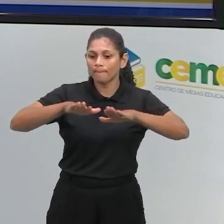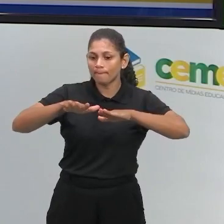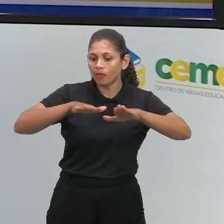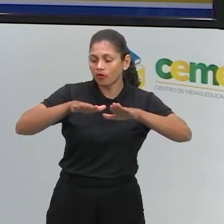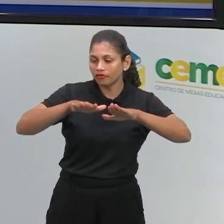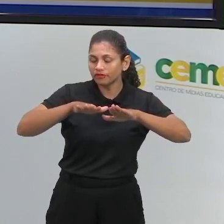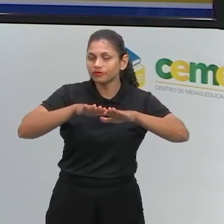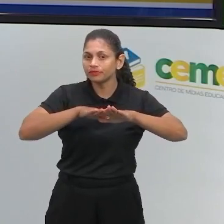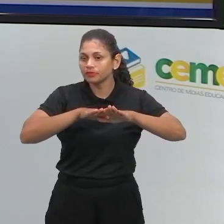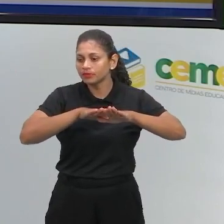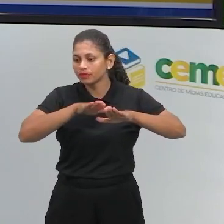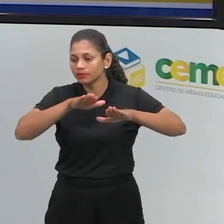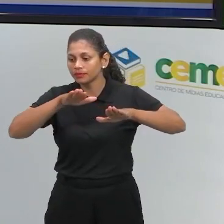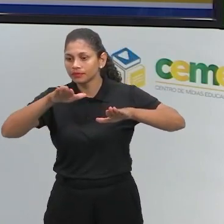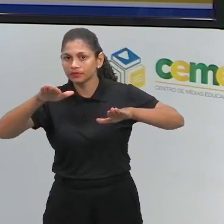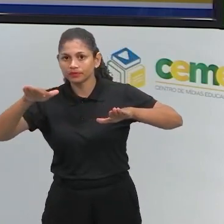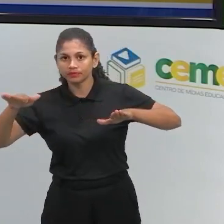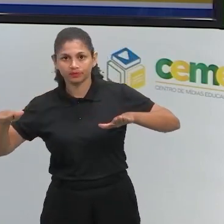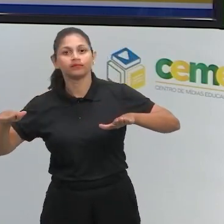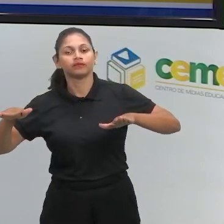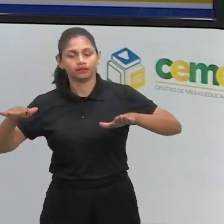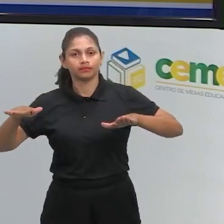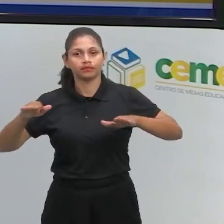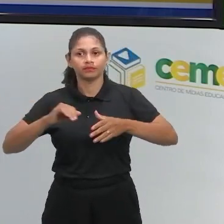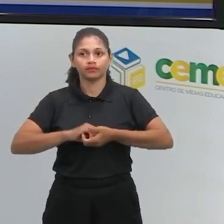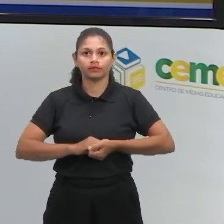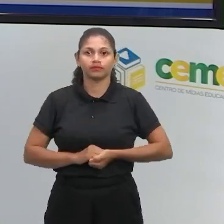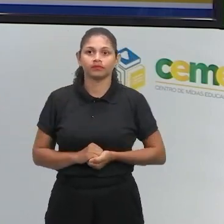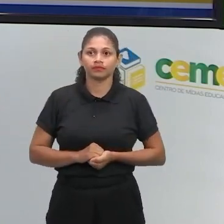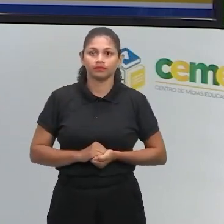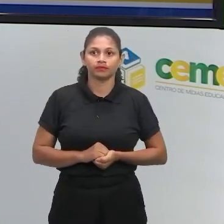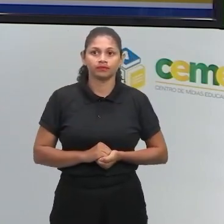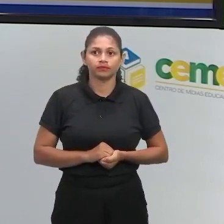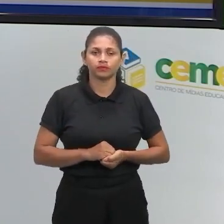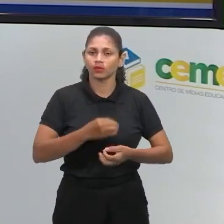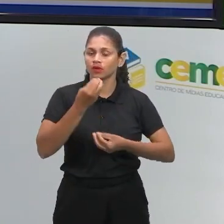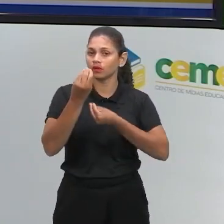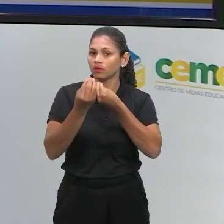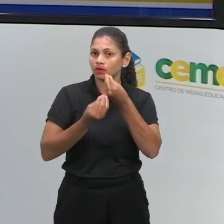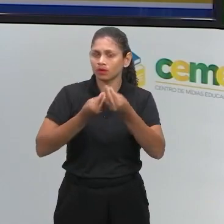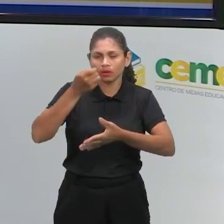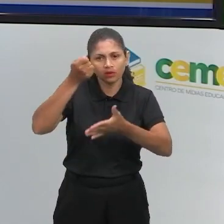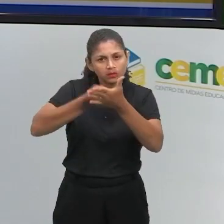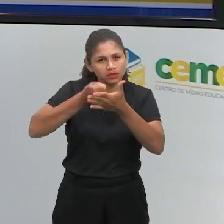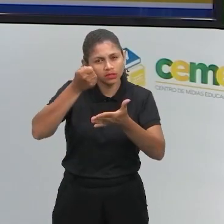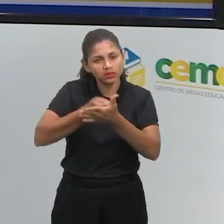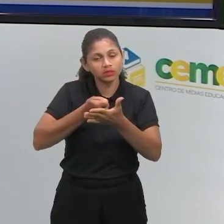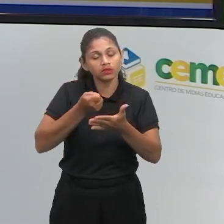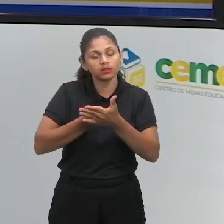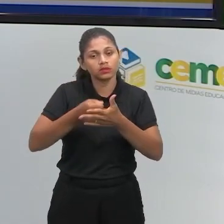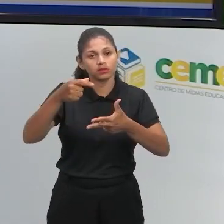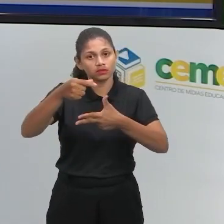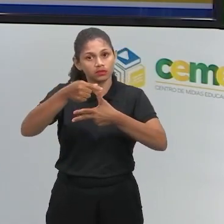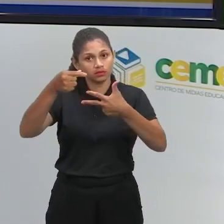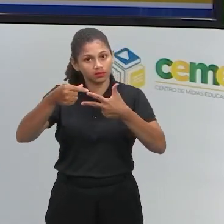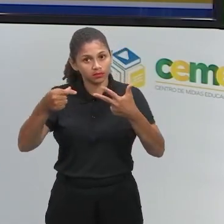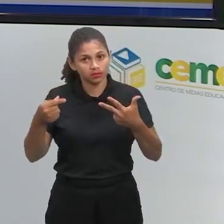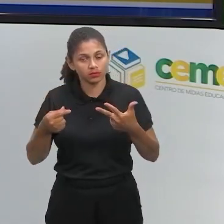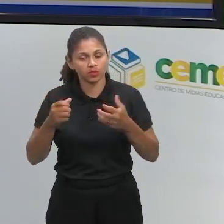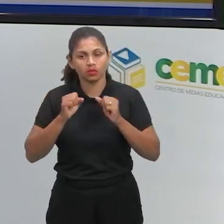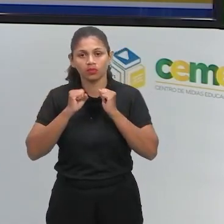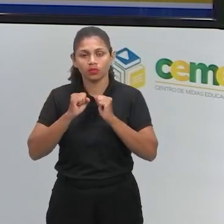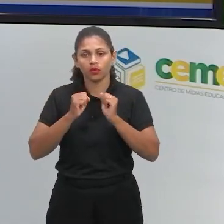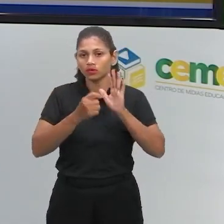menos inicial, foi de 3 metros. Ok? Vamos ver como que isso é cobrado em provas do Enem, como que isso pode